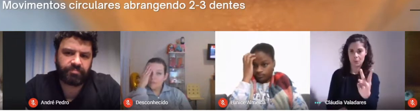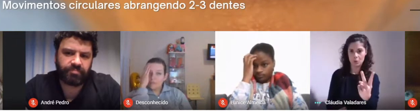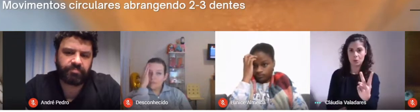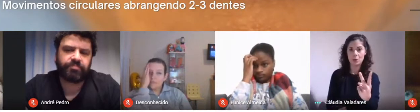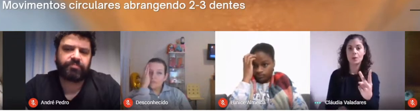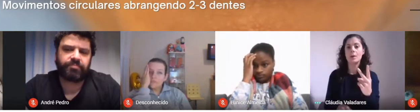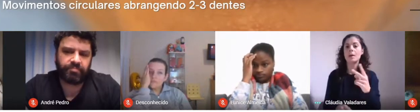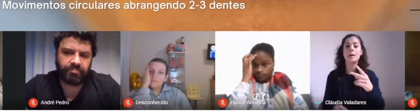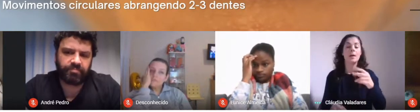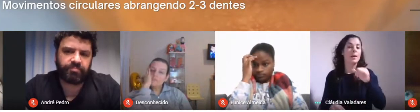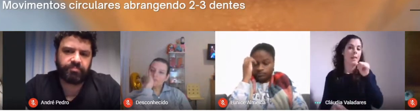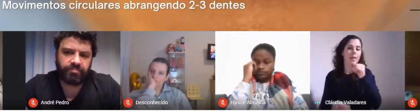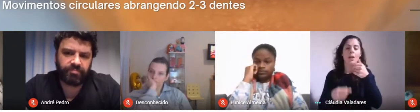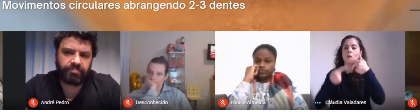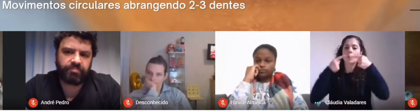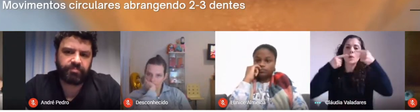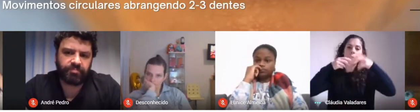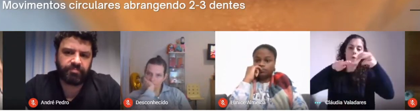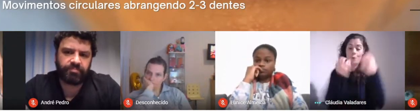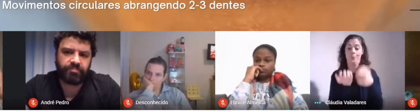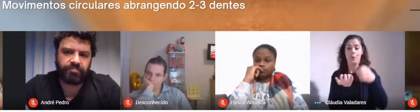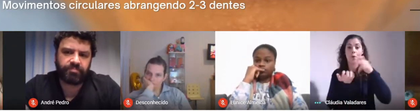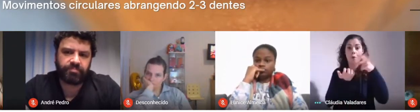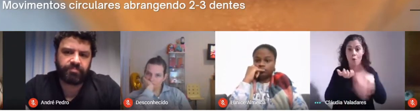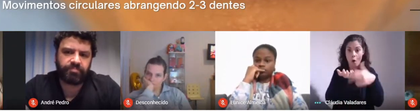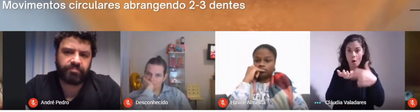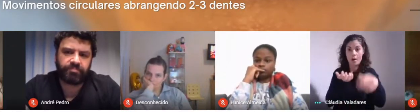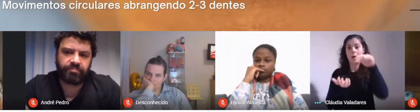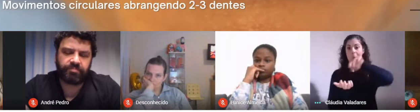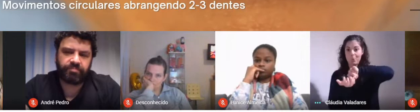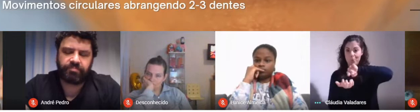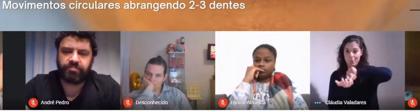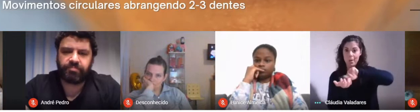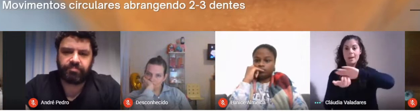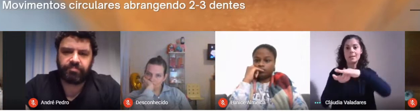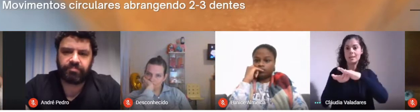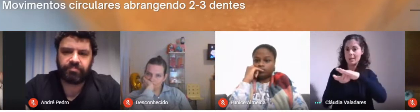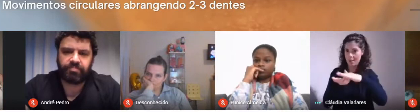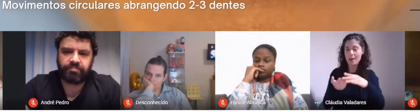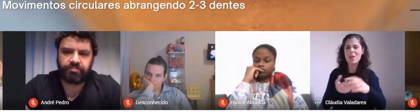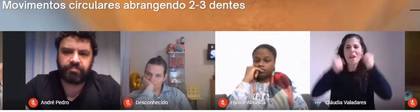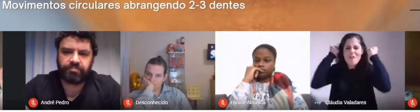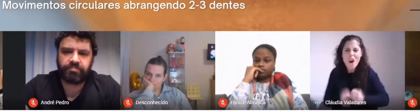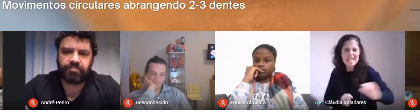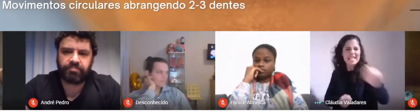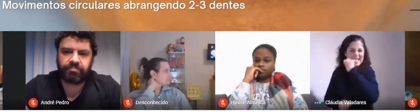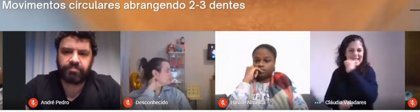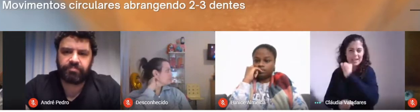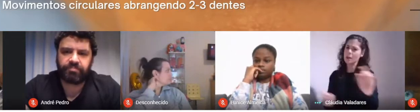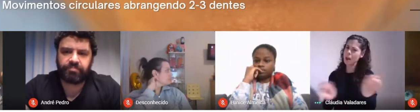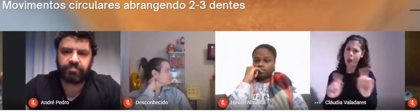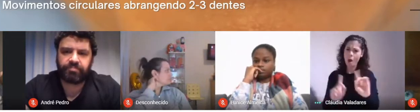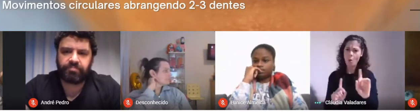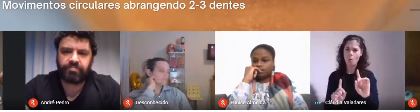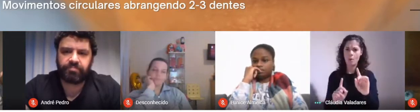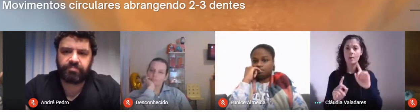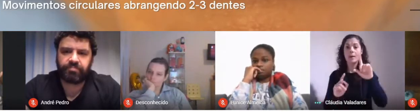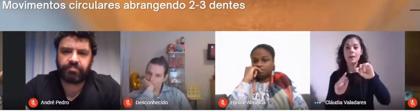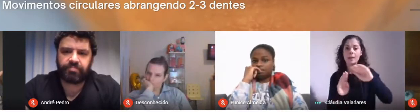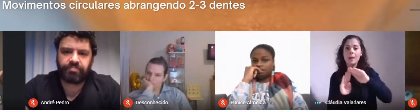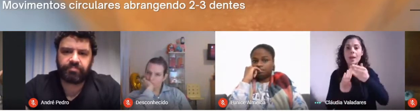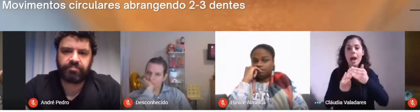escovar todas as superfícies dos dentes, não fazer muita pressão e colocar aquela inclinação que passou há bocado no